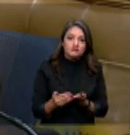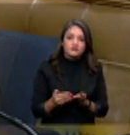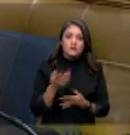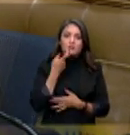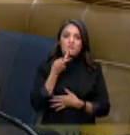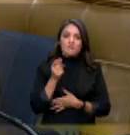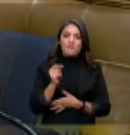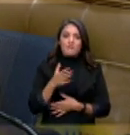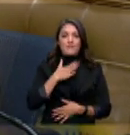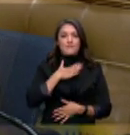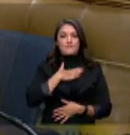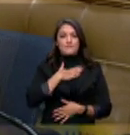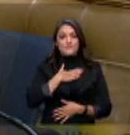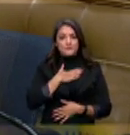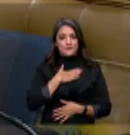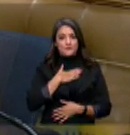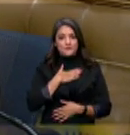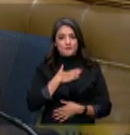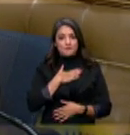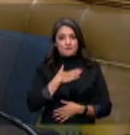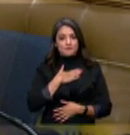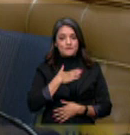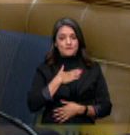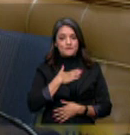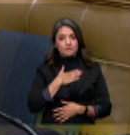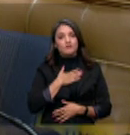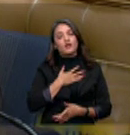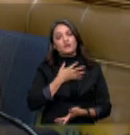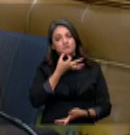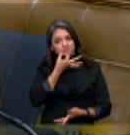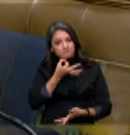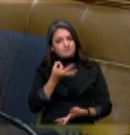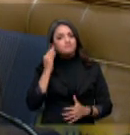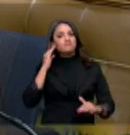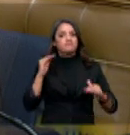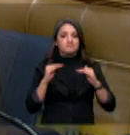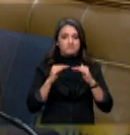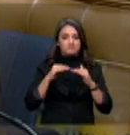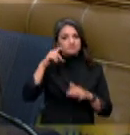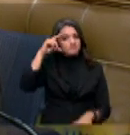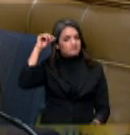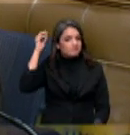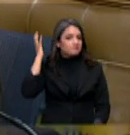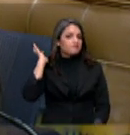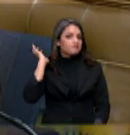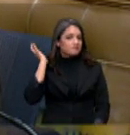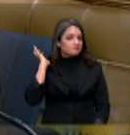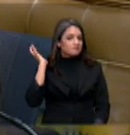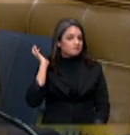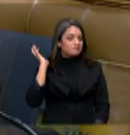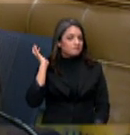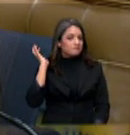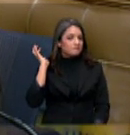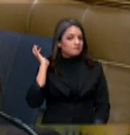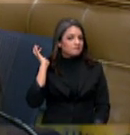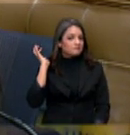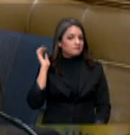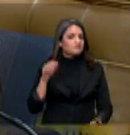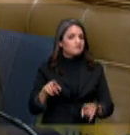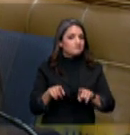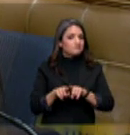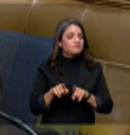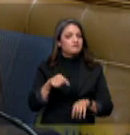posição é compatível na parte superior. Da eminente ministra Rosa Weber e também do eminente ministro. Veste a toga preta por cima do terno